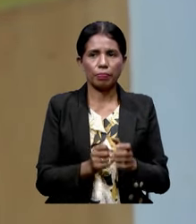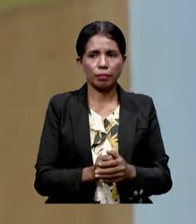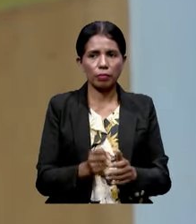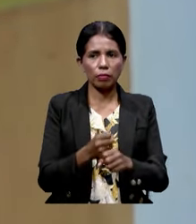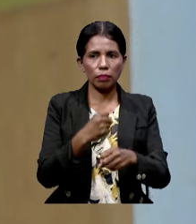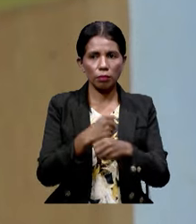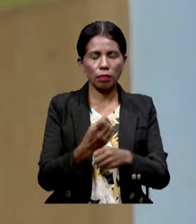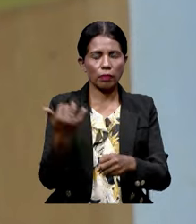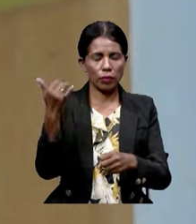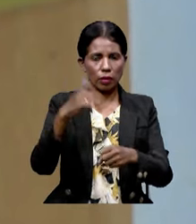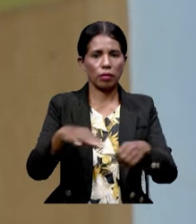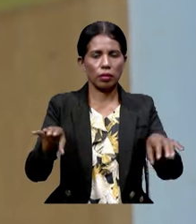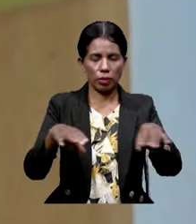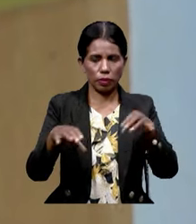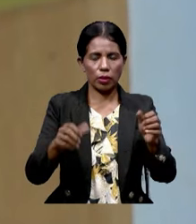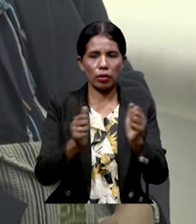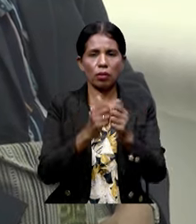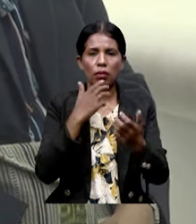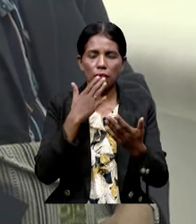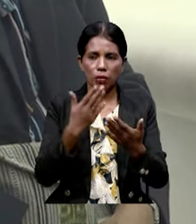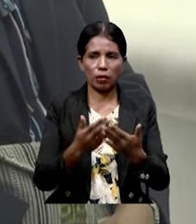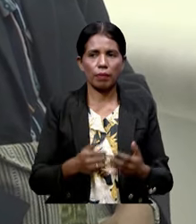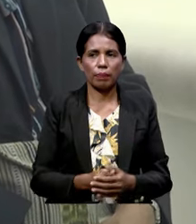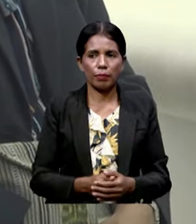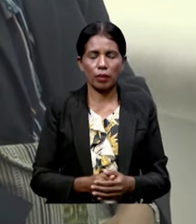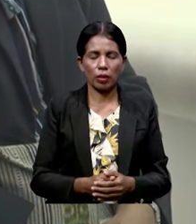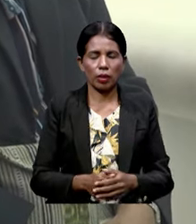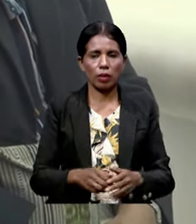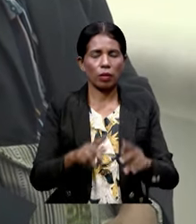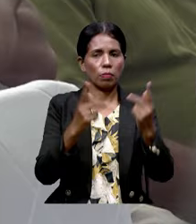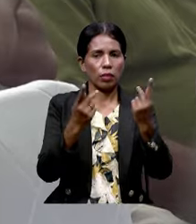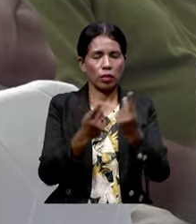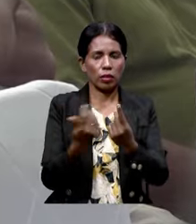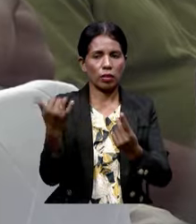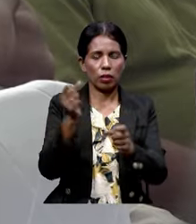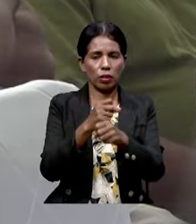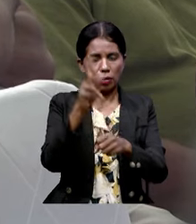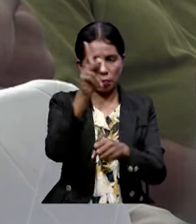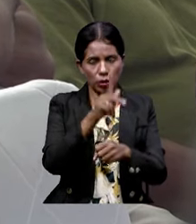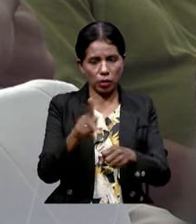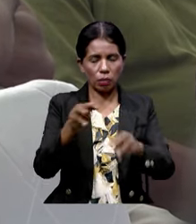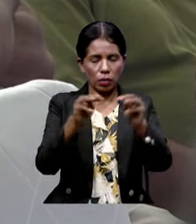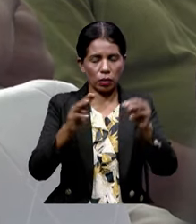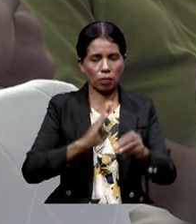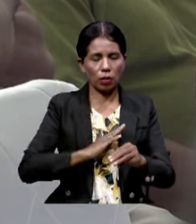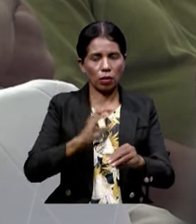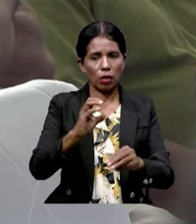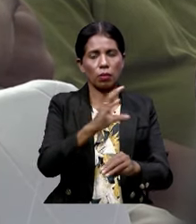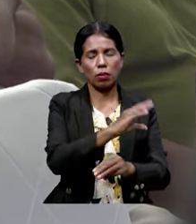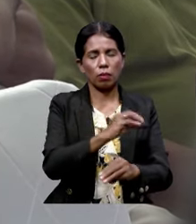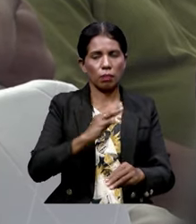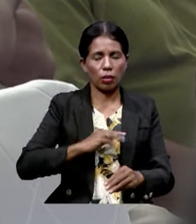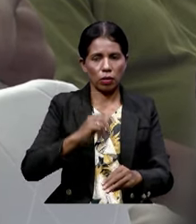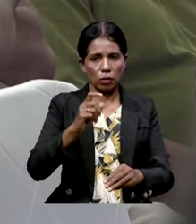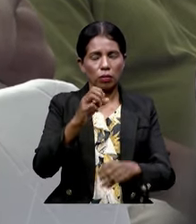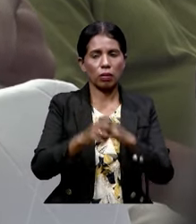halo serviços rodial. Duração da empresa Sira atu halau pesquisa e a município Baucau no Manatutu durante tinangha